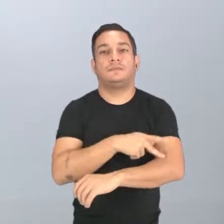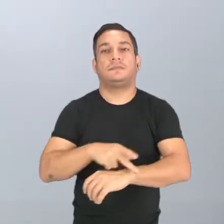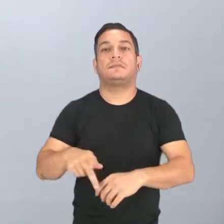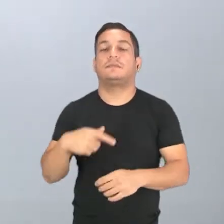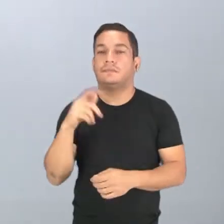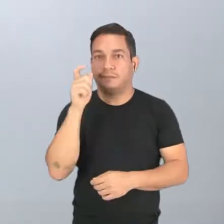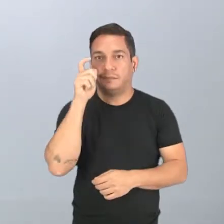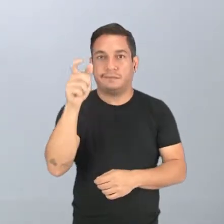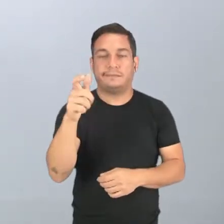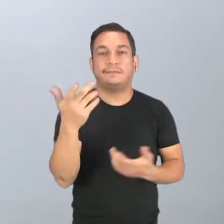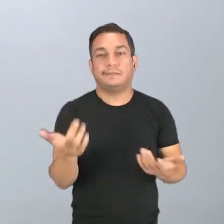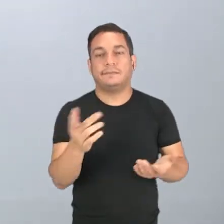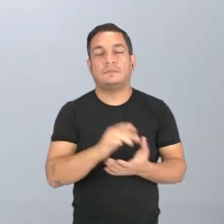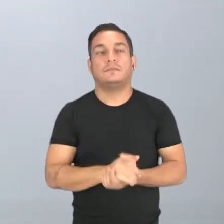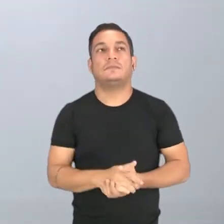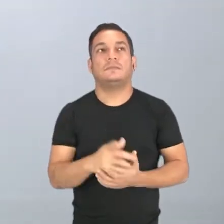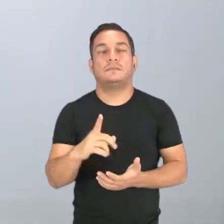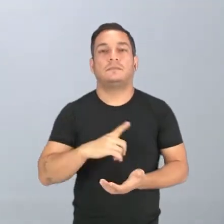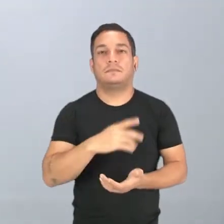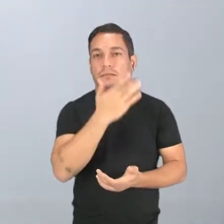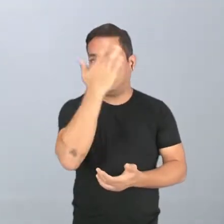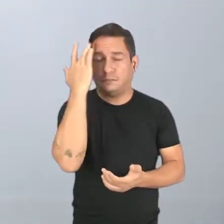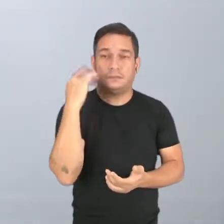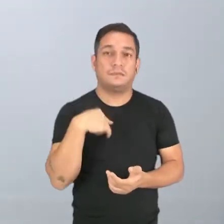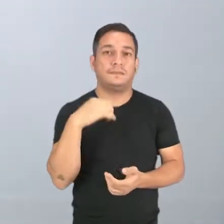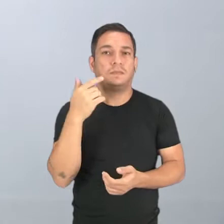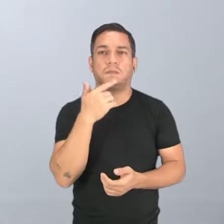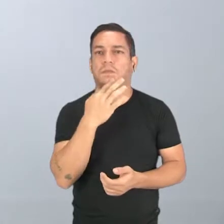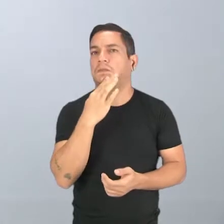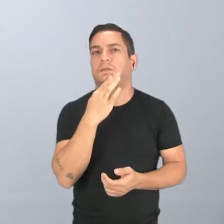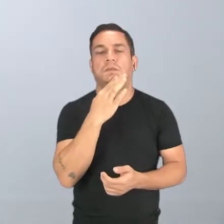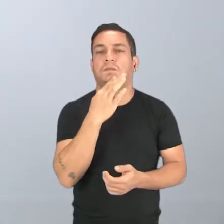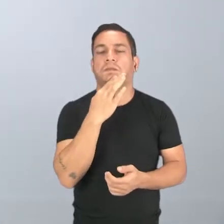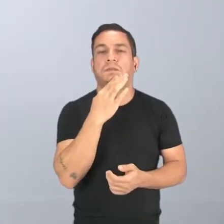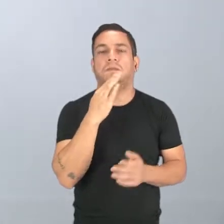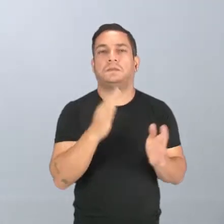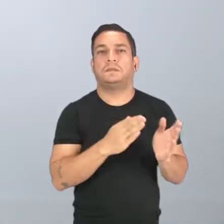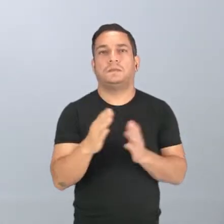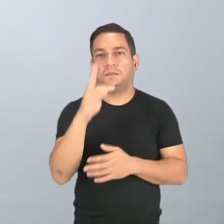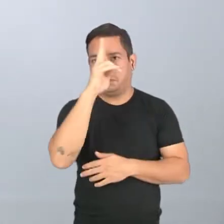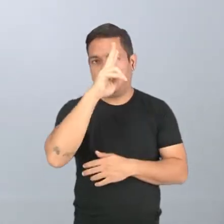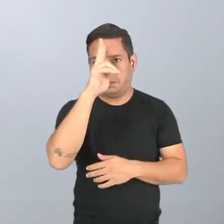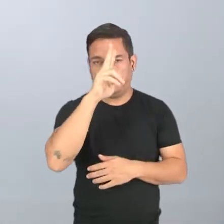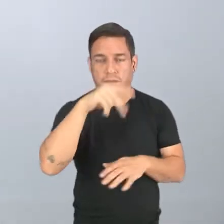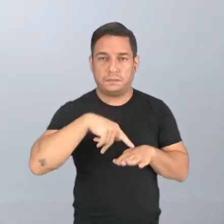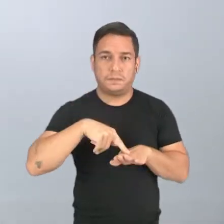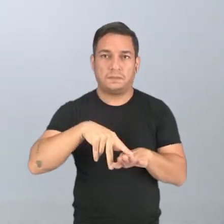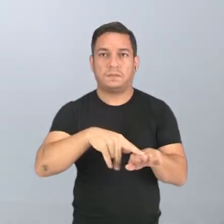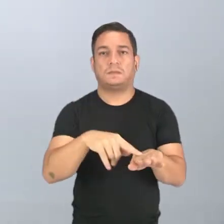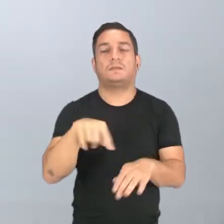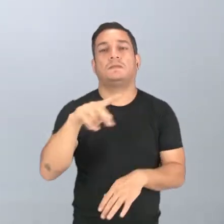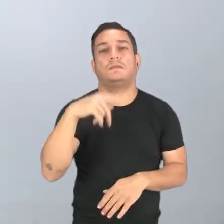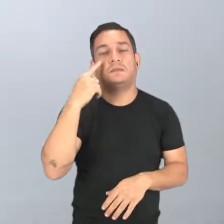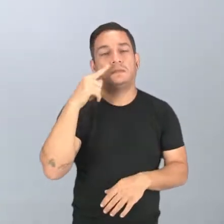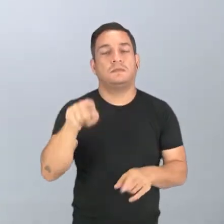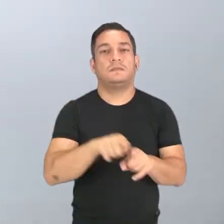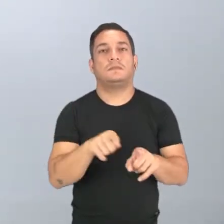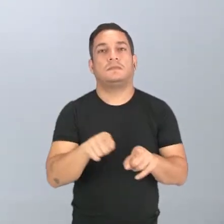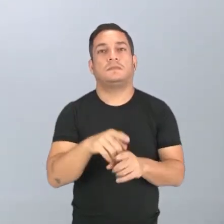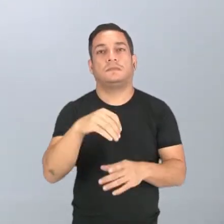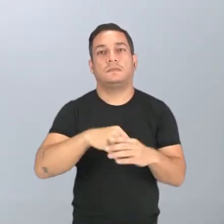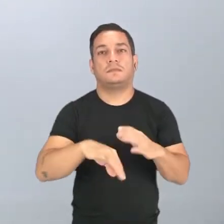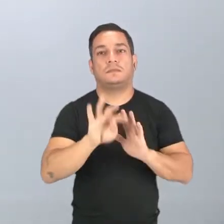bem interessante, né? Tem muita gente que não conhecia essa parte da história do skate. E como a gente viu também dentro